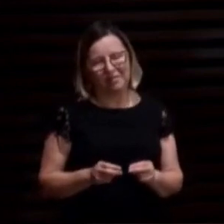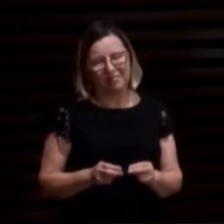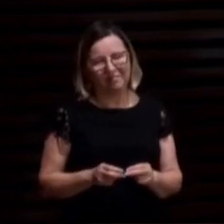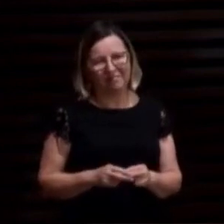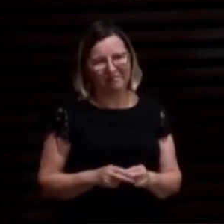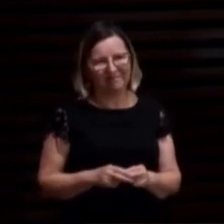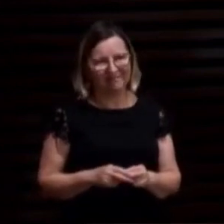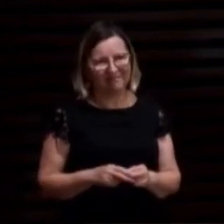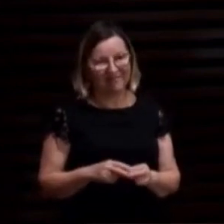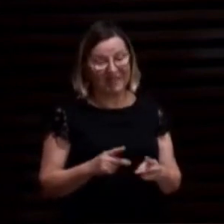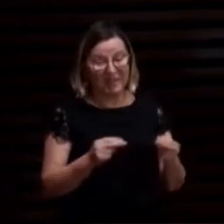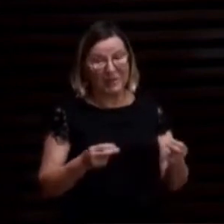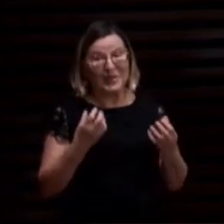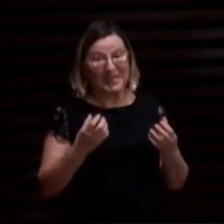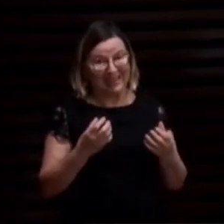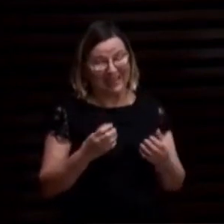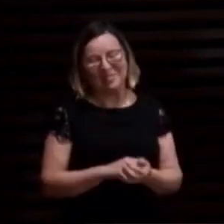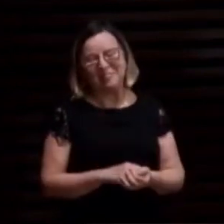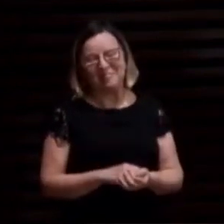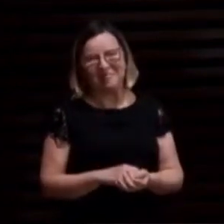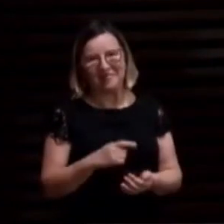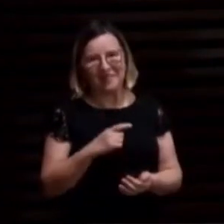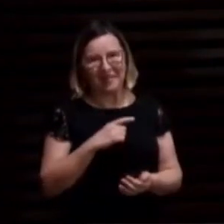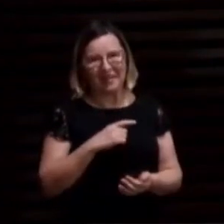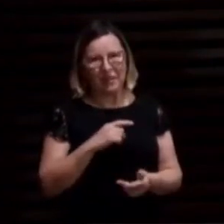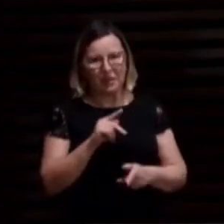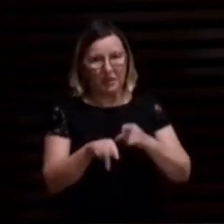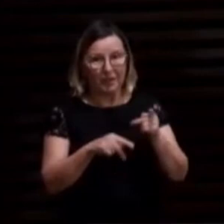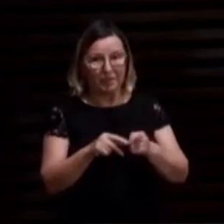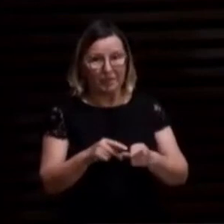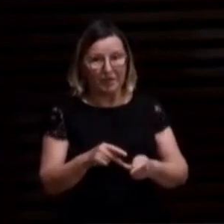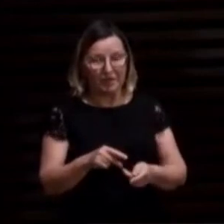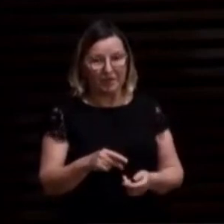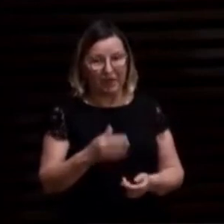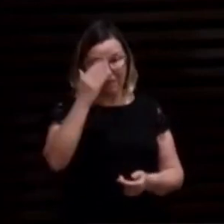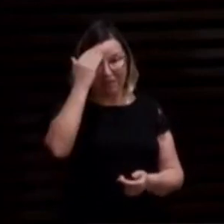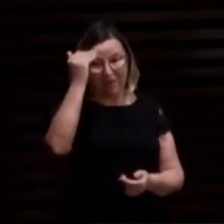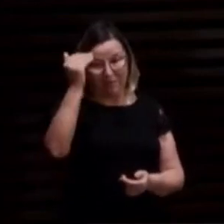Há tanta gente ilustre, de cabeça boa, que ainda